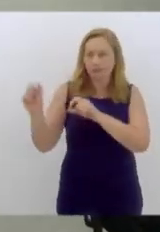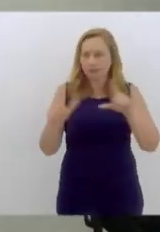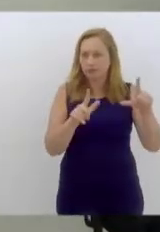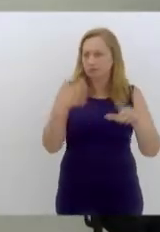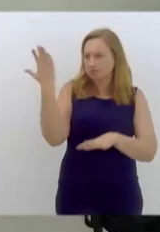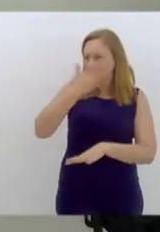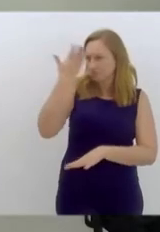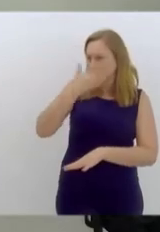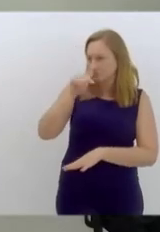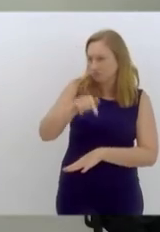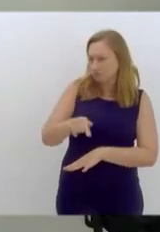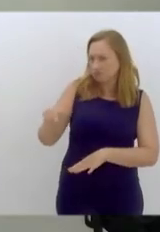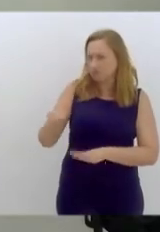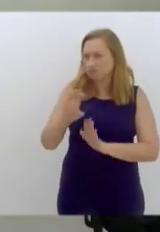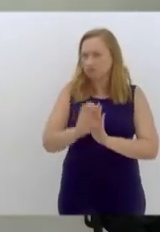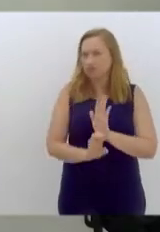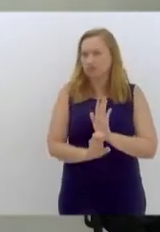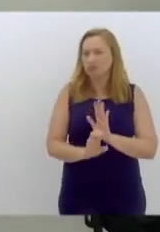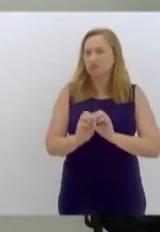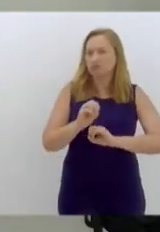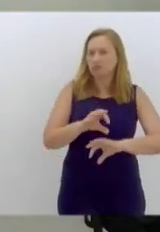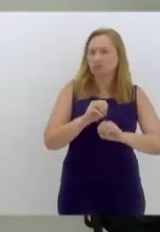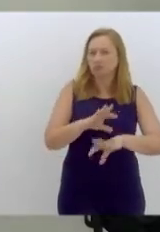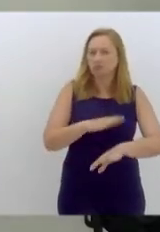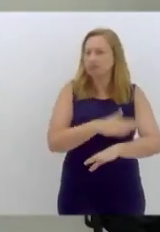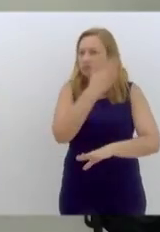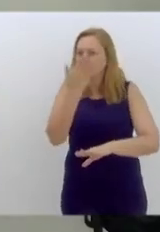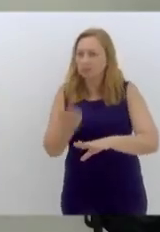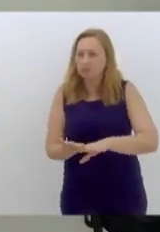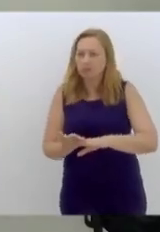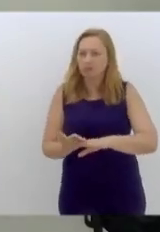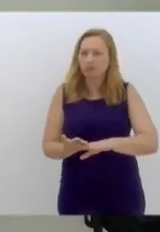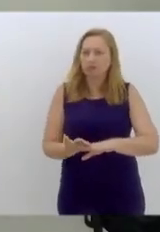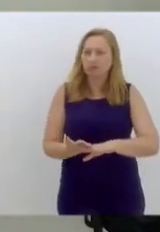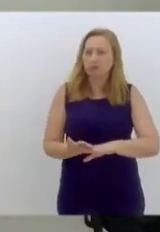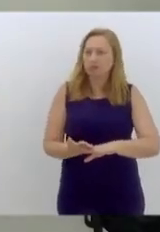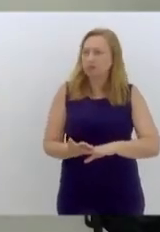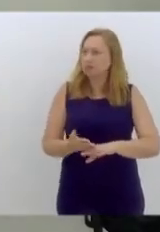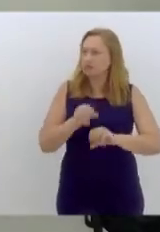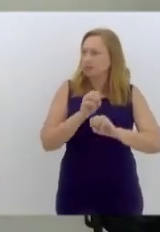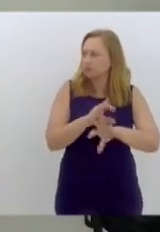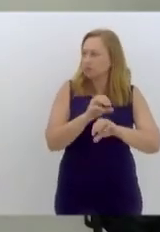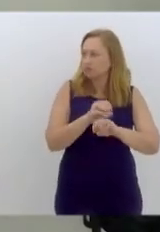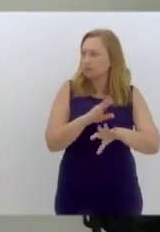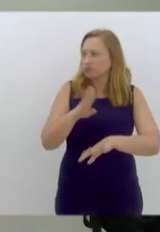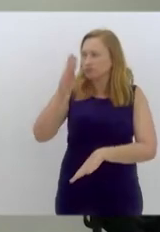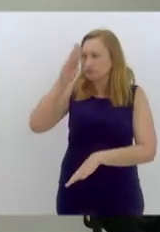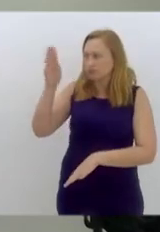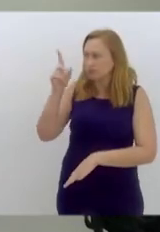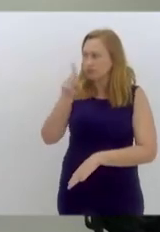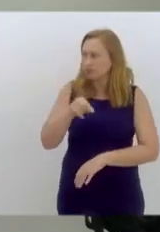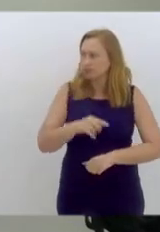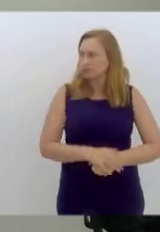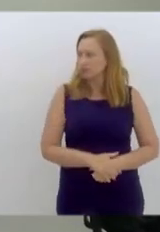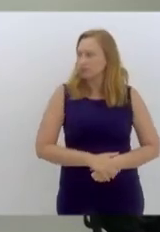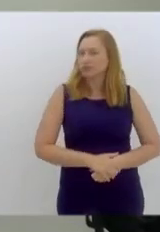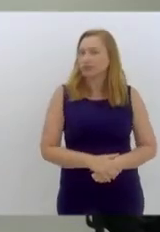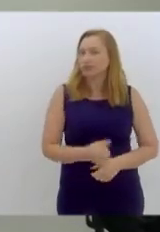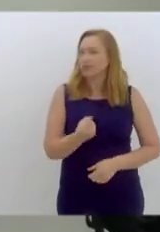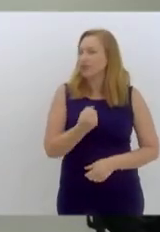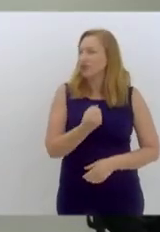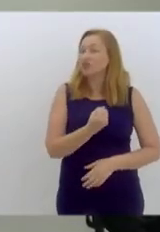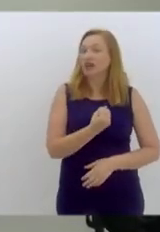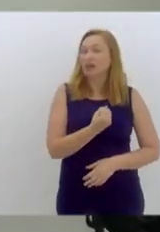vi aqui nenhuma das emendas, é a educação em tempo integral. Isso, para a equidade na educação, é fundamental, né? Aumentar o número de